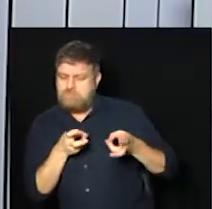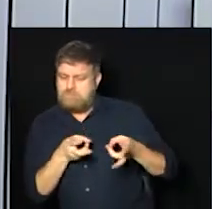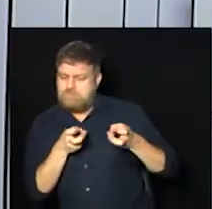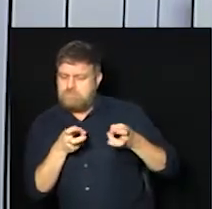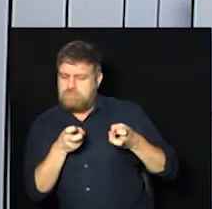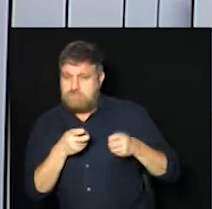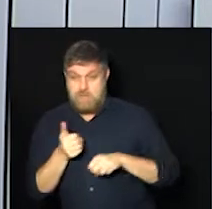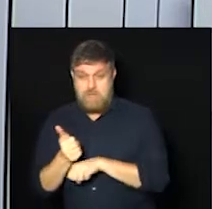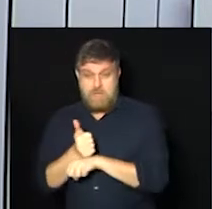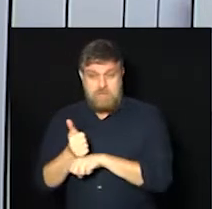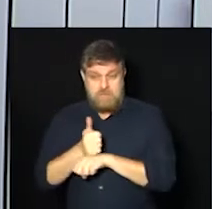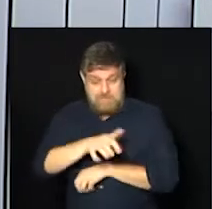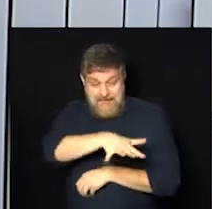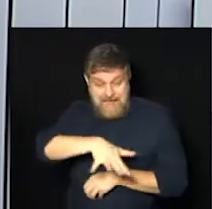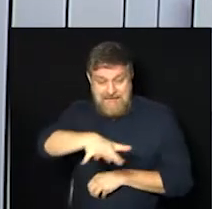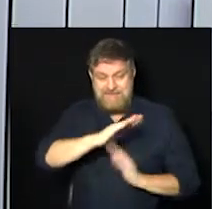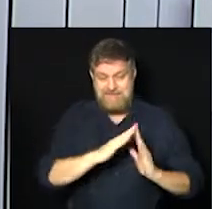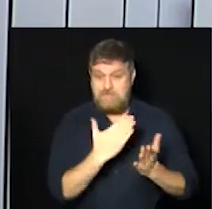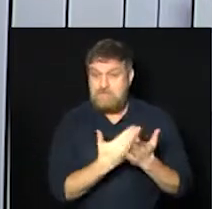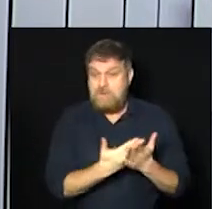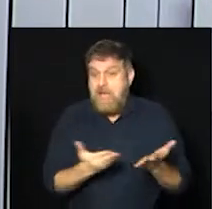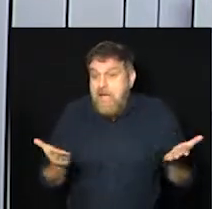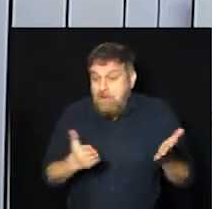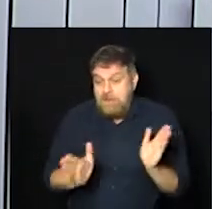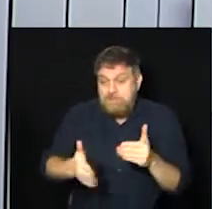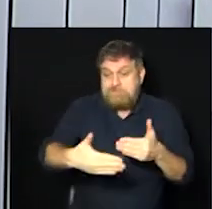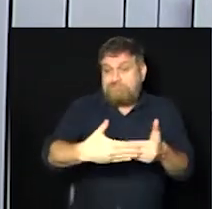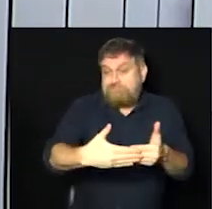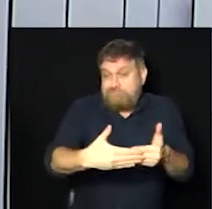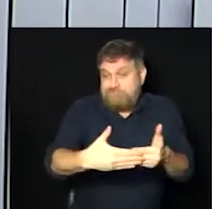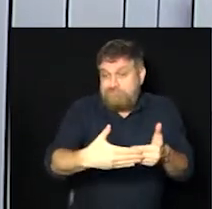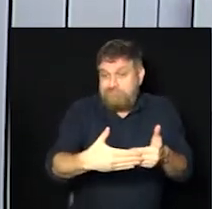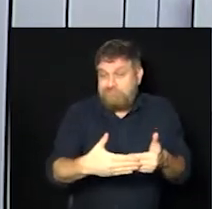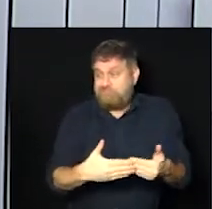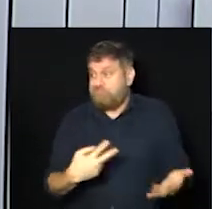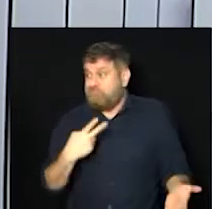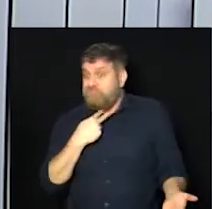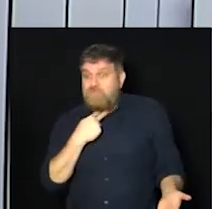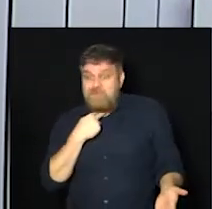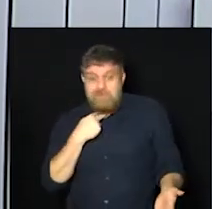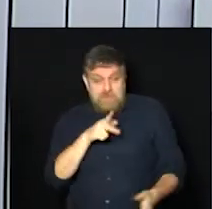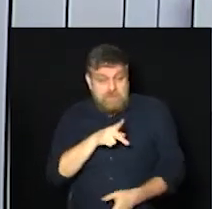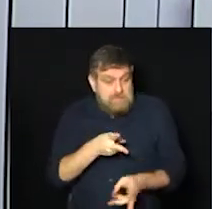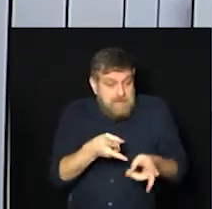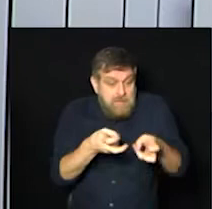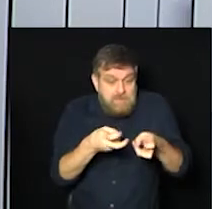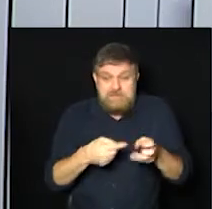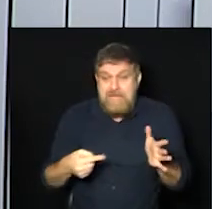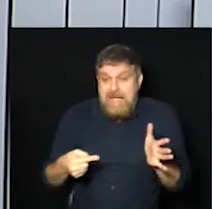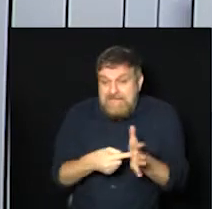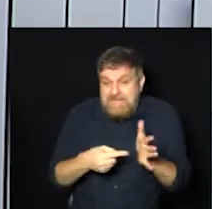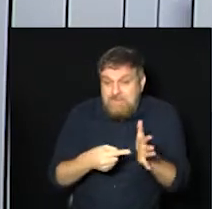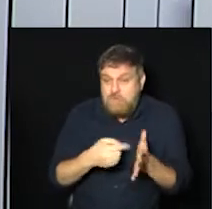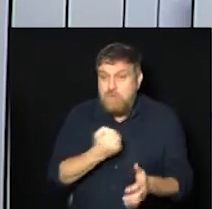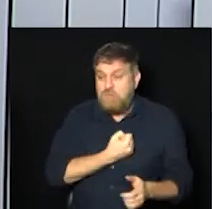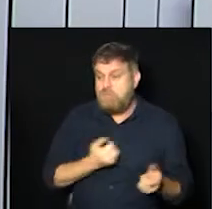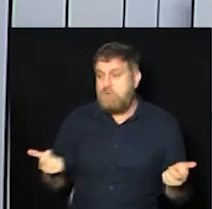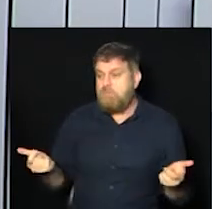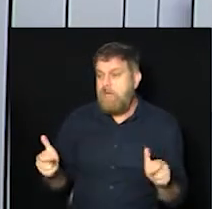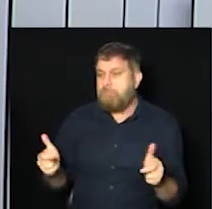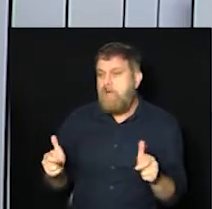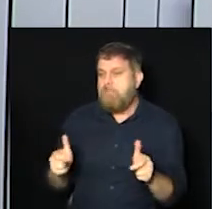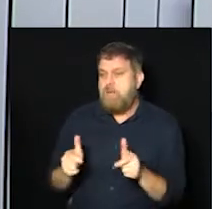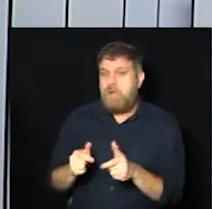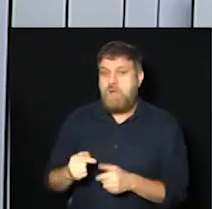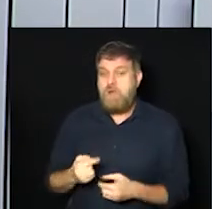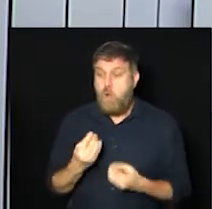outros profissionais do ambiente escolar. Só que com a pandemia, esse canal ele se fechou e as denúncias elas diminuíram. Como